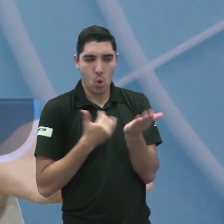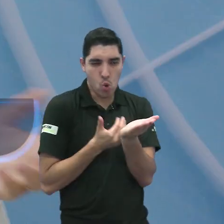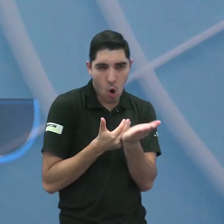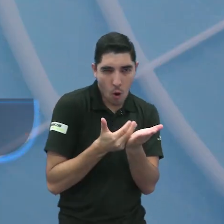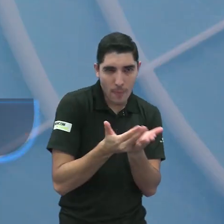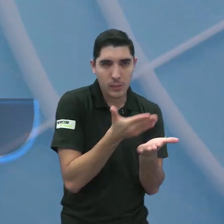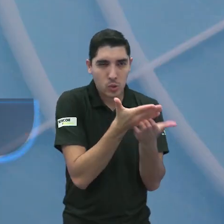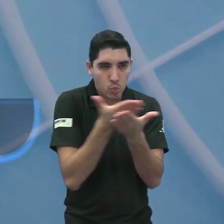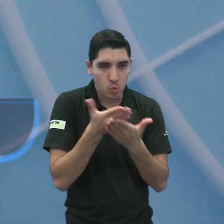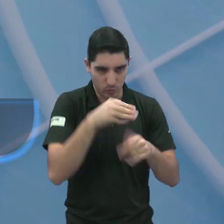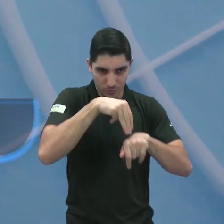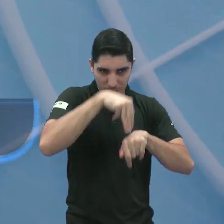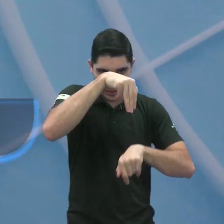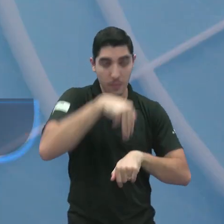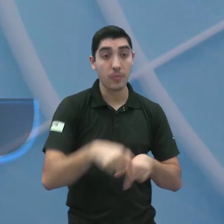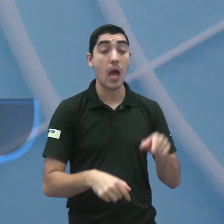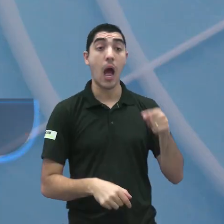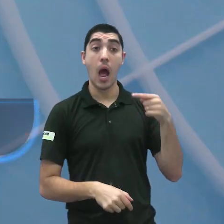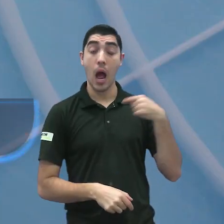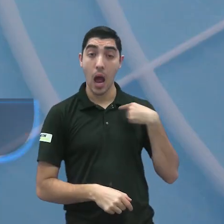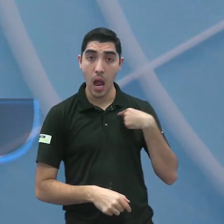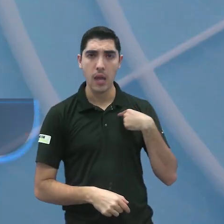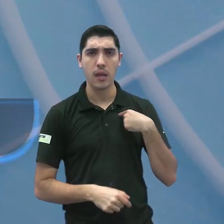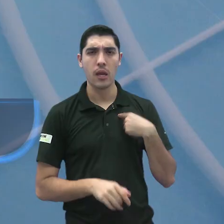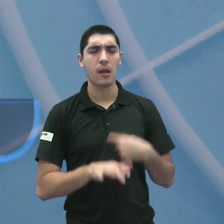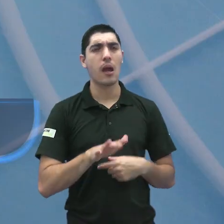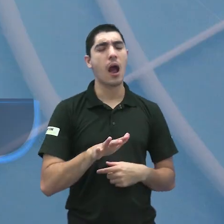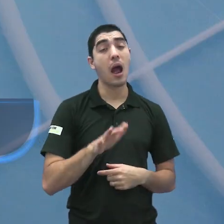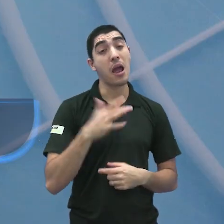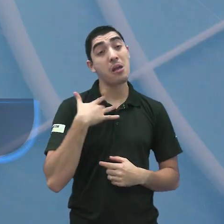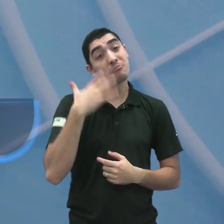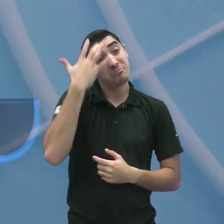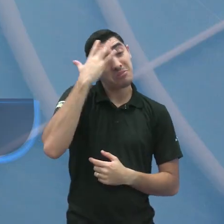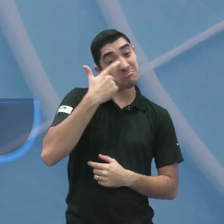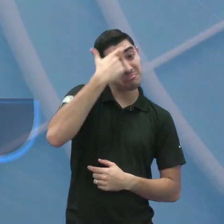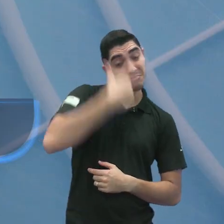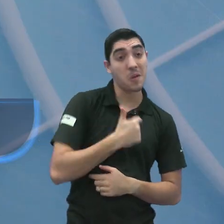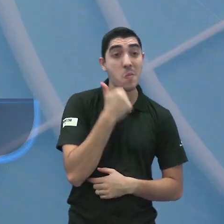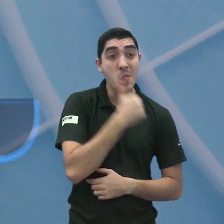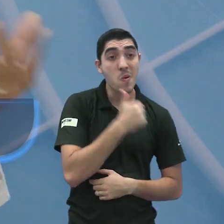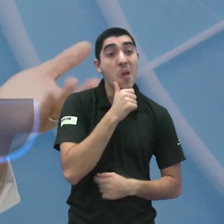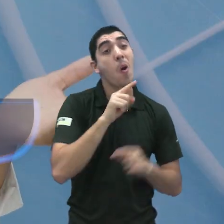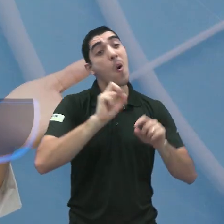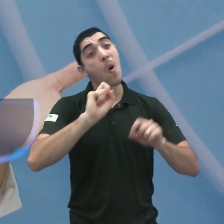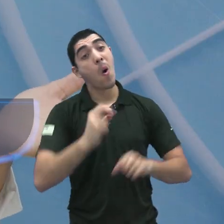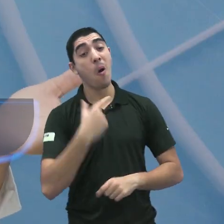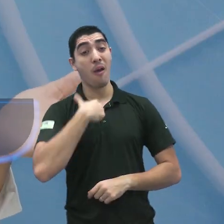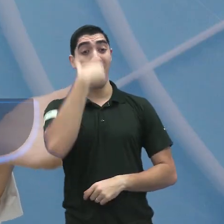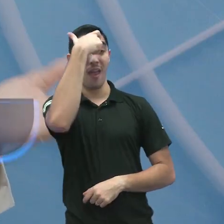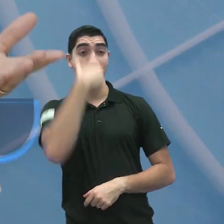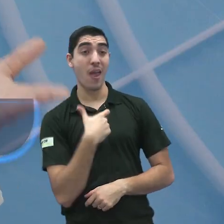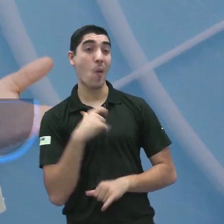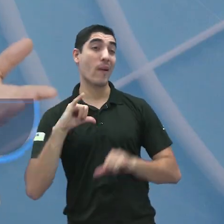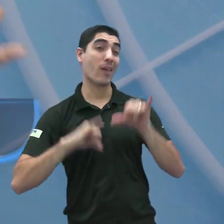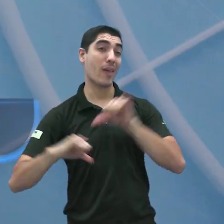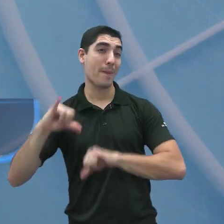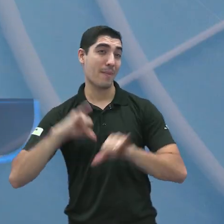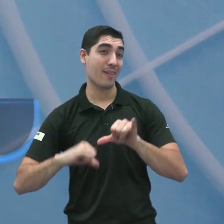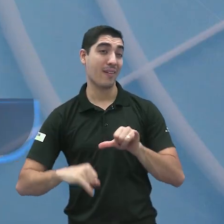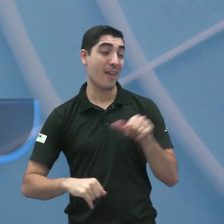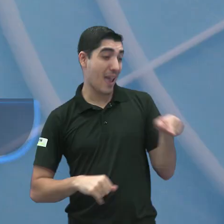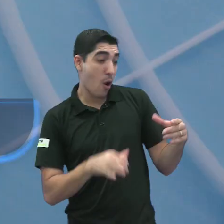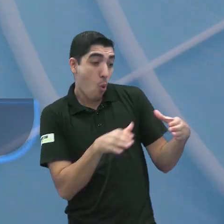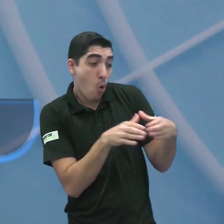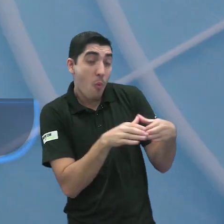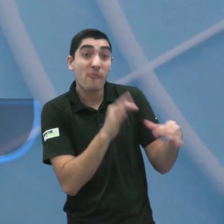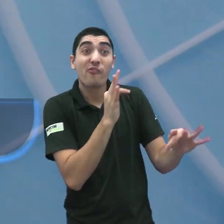da iniciação científica, então ainda tinha coisa assim. Na verdade, eu não sei se era porque eu era mulher ou se é porque eu era química, né? Eu era a única mulher